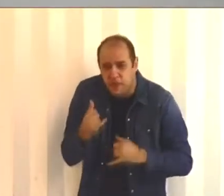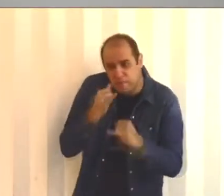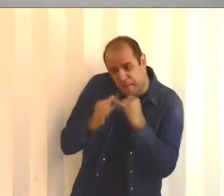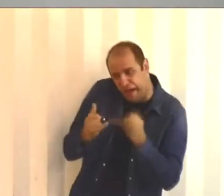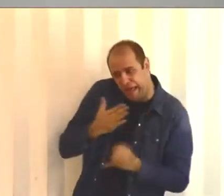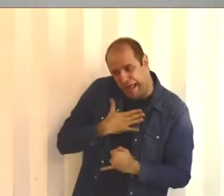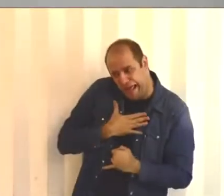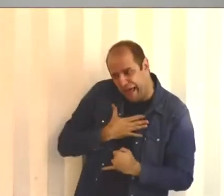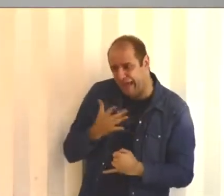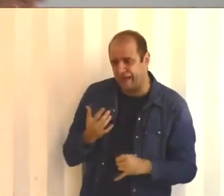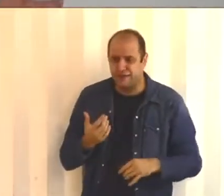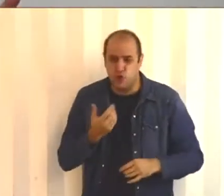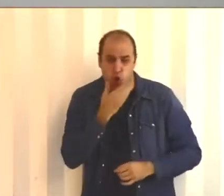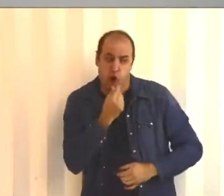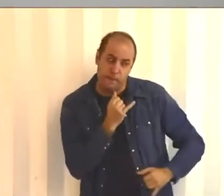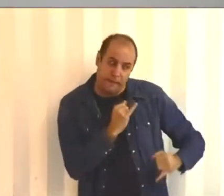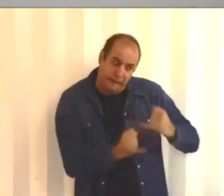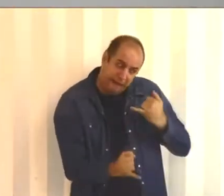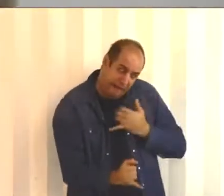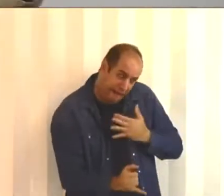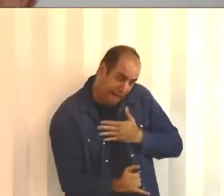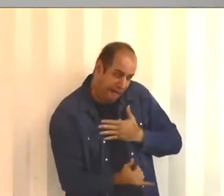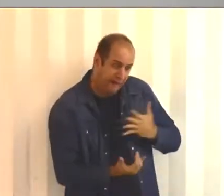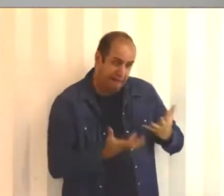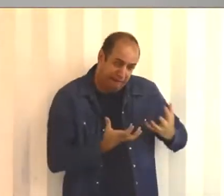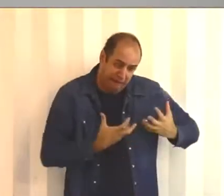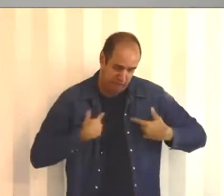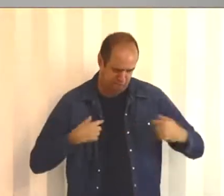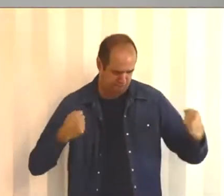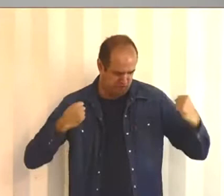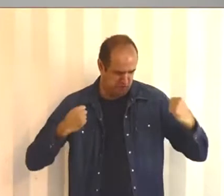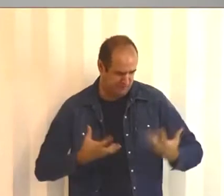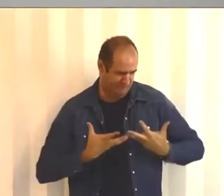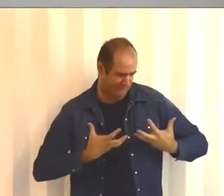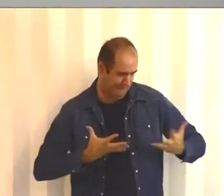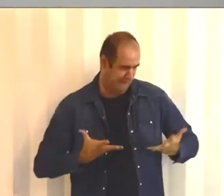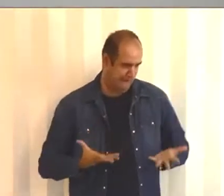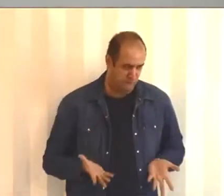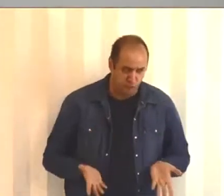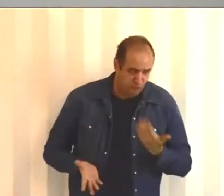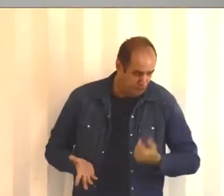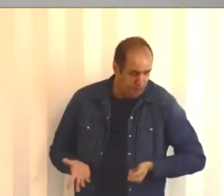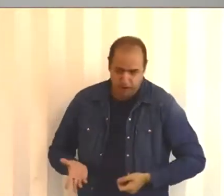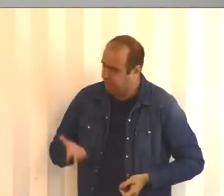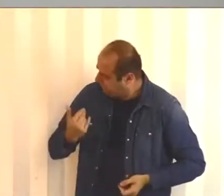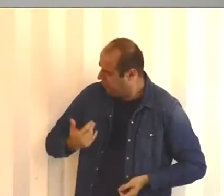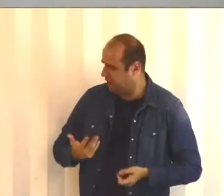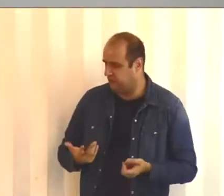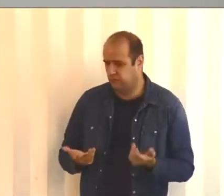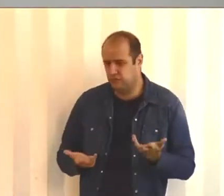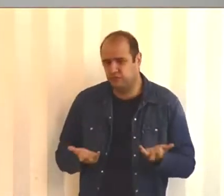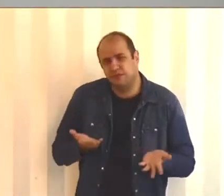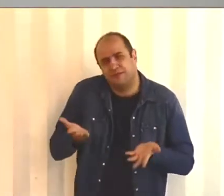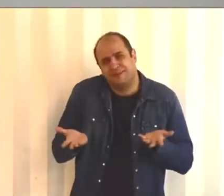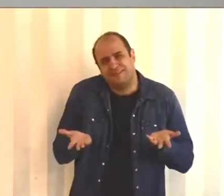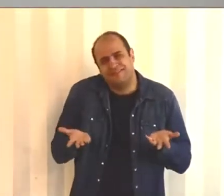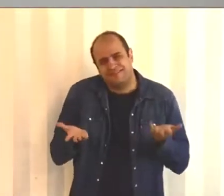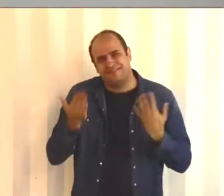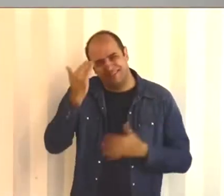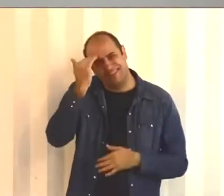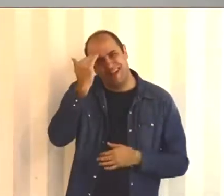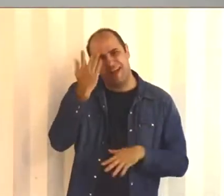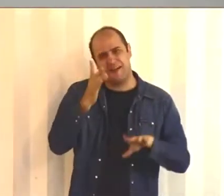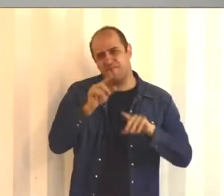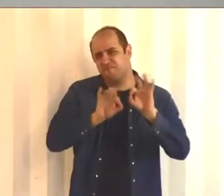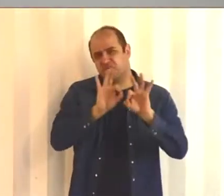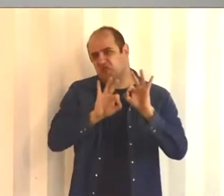comigo, se eu for a mãe, ou eu quero ter um menininho forte como eu, se for o pai. Esses são os motivos da construção